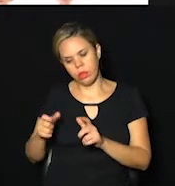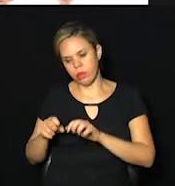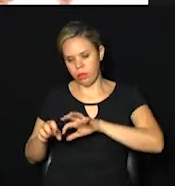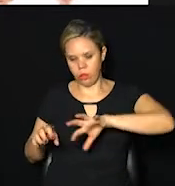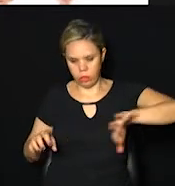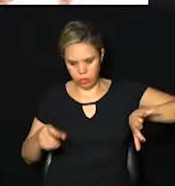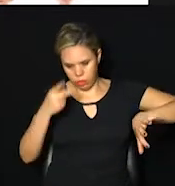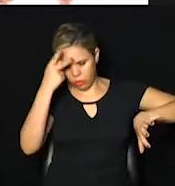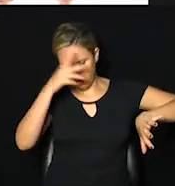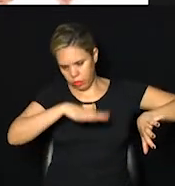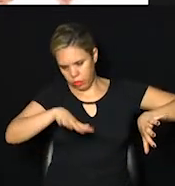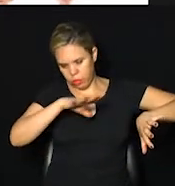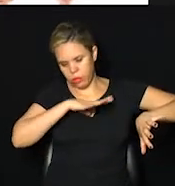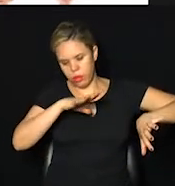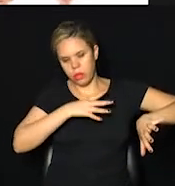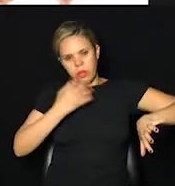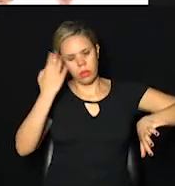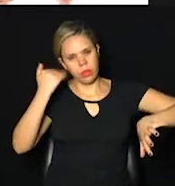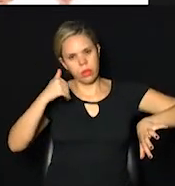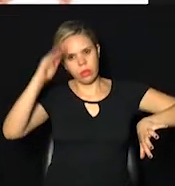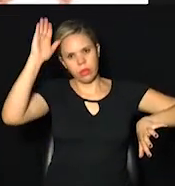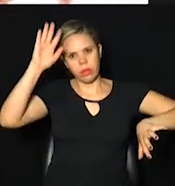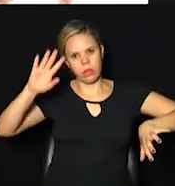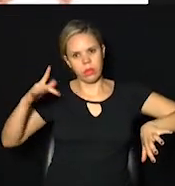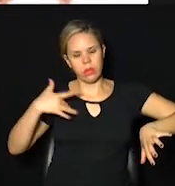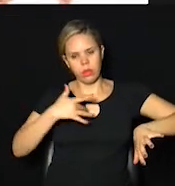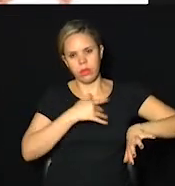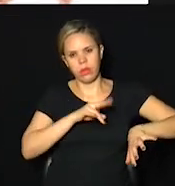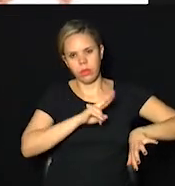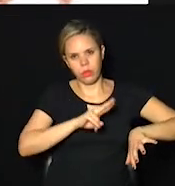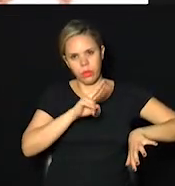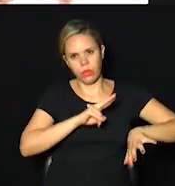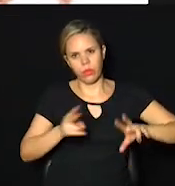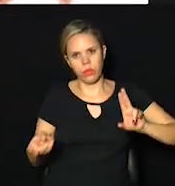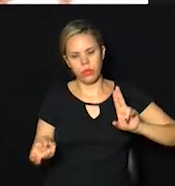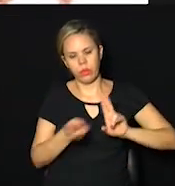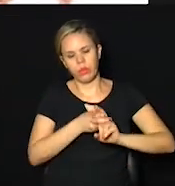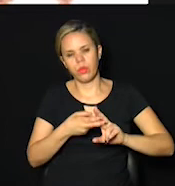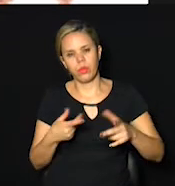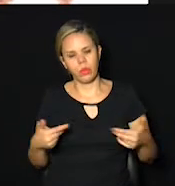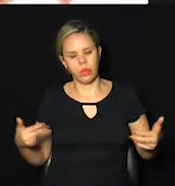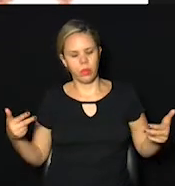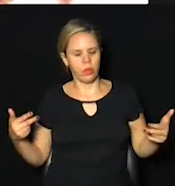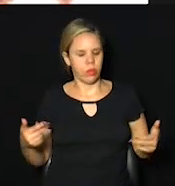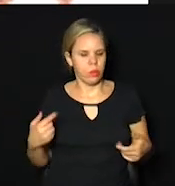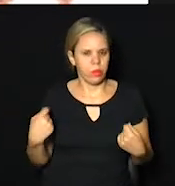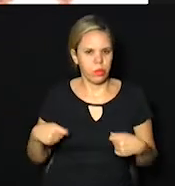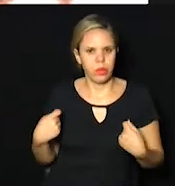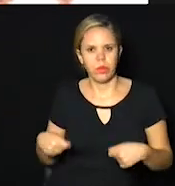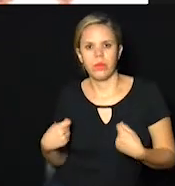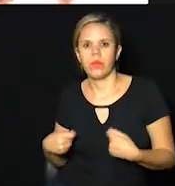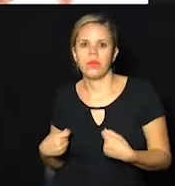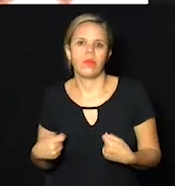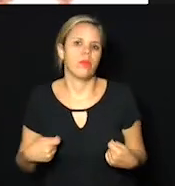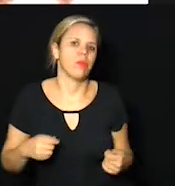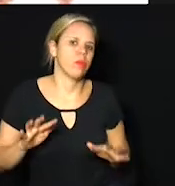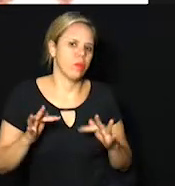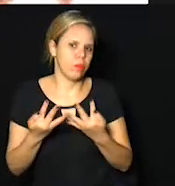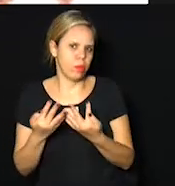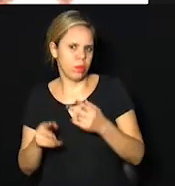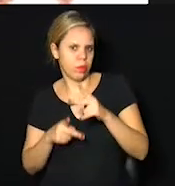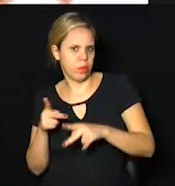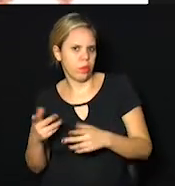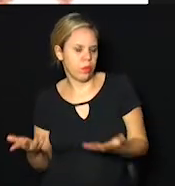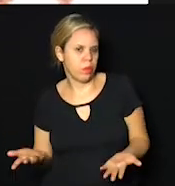da cidade quer saber mais sobre saúde, porque utiliza o serviço de saúde pública, porque necessita por algum motivo de família ou